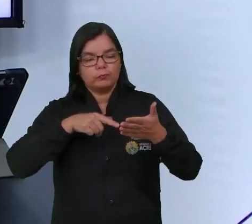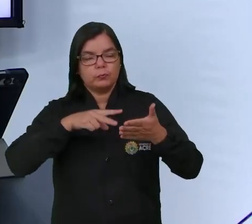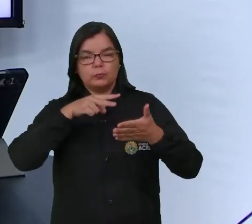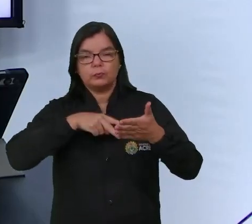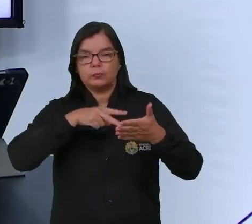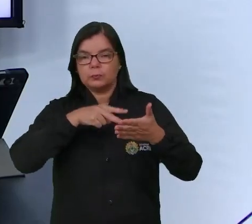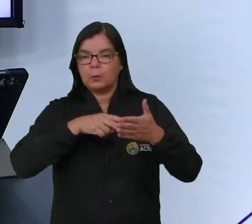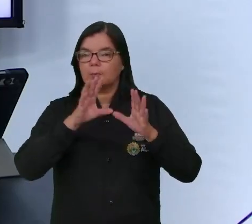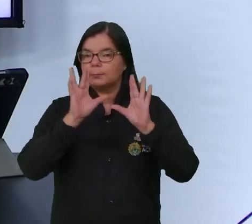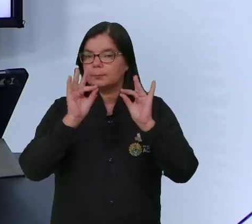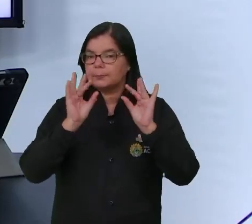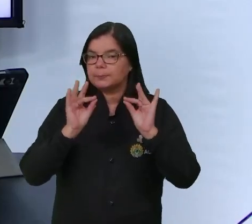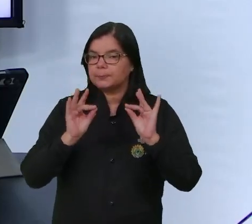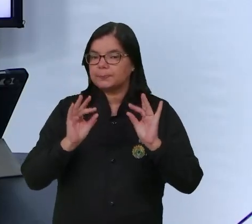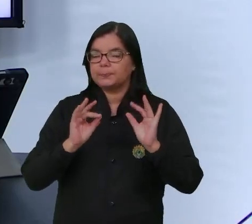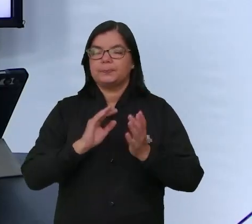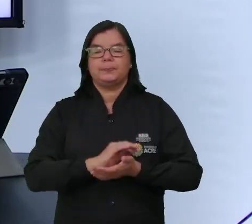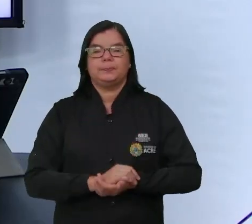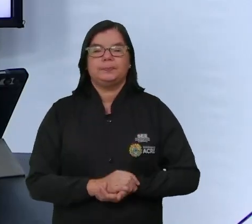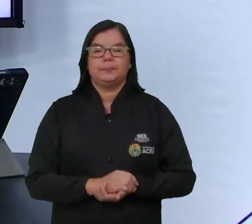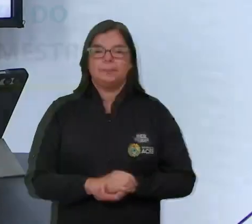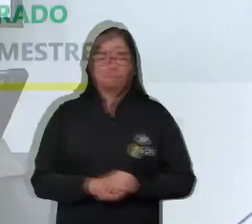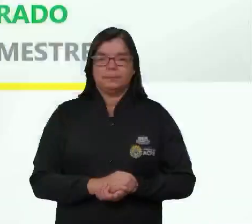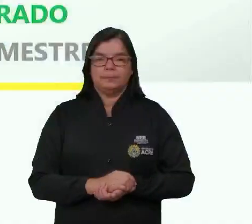algo mais detalhado. Então vamos lá.